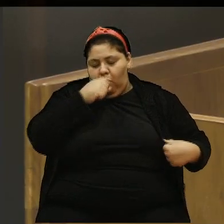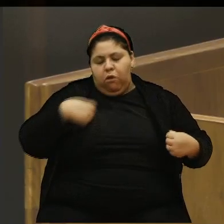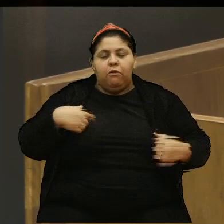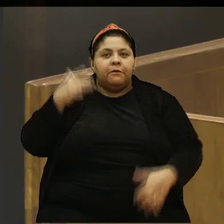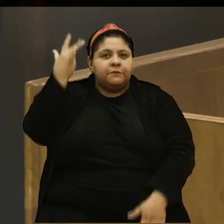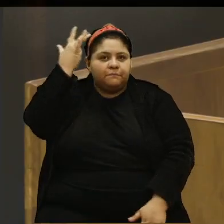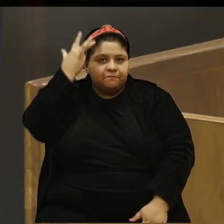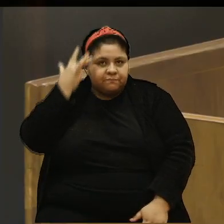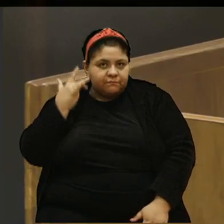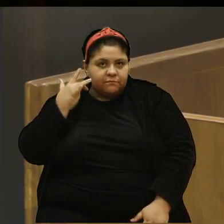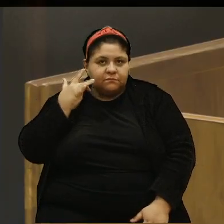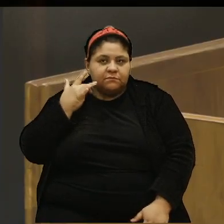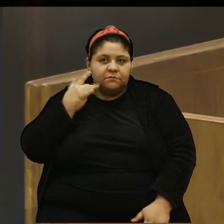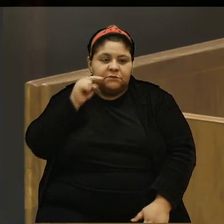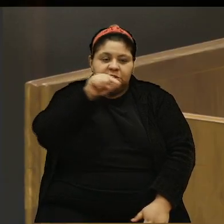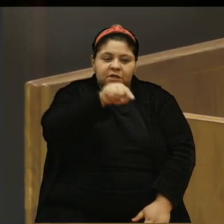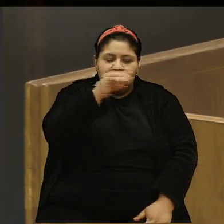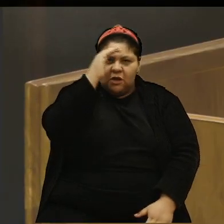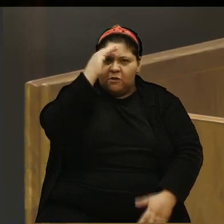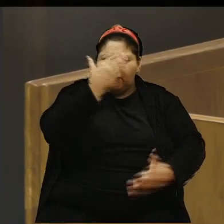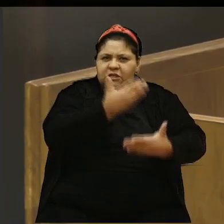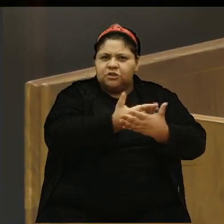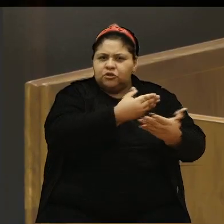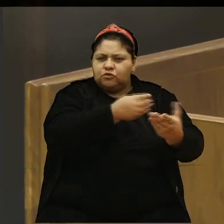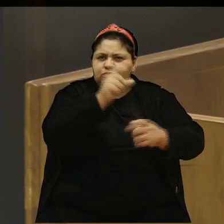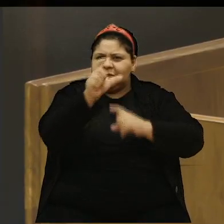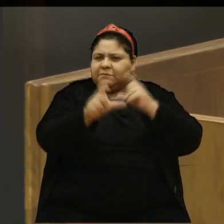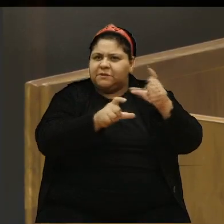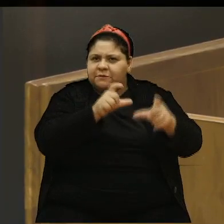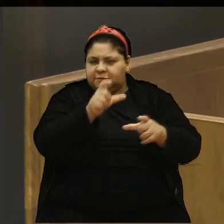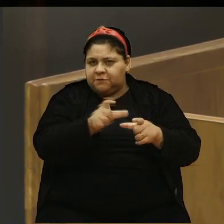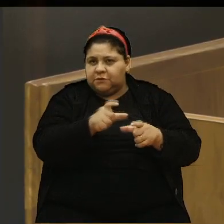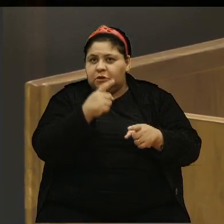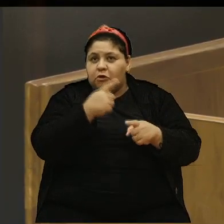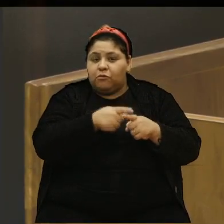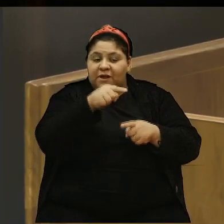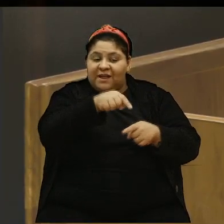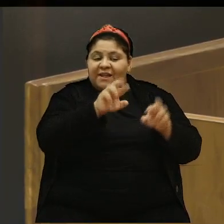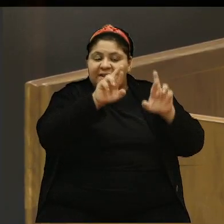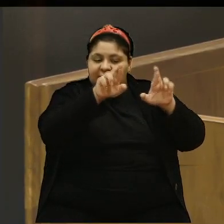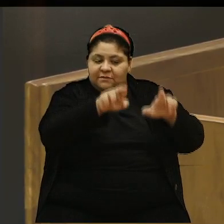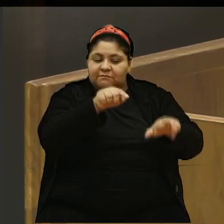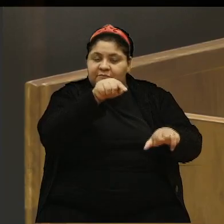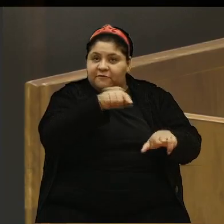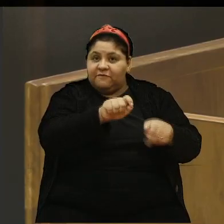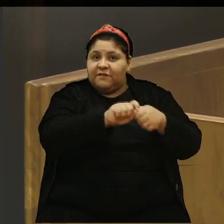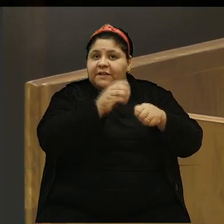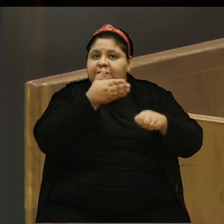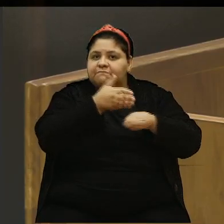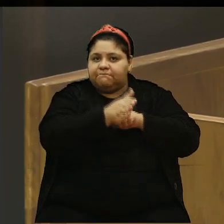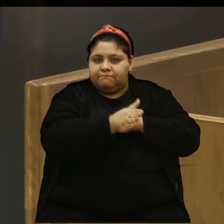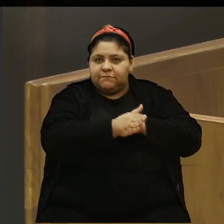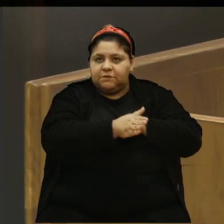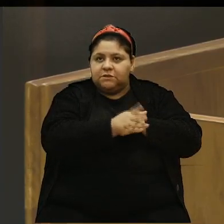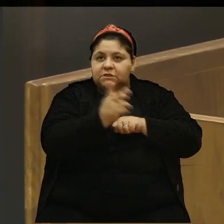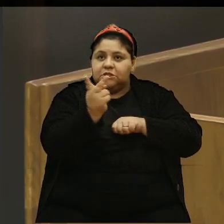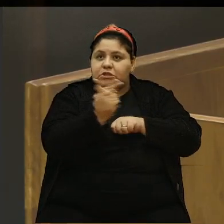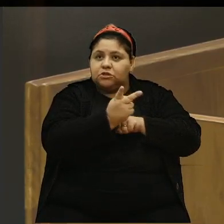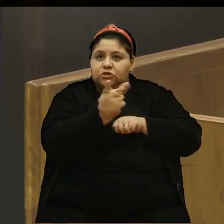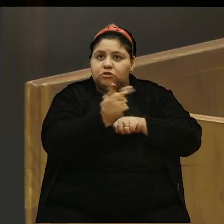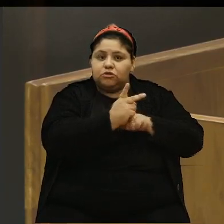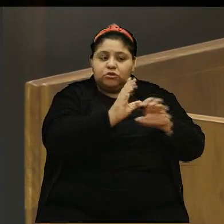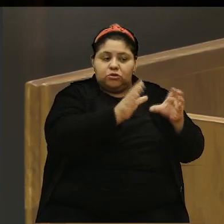Amanhã em Fazenda Souza eu acredito que vai ter muita gente, colega Sandro Fantinel, porque aquela região ali está inserida em 2 bacias,